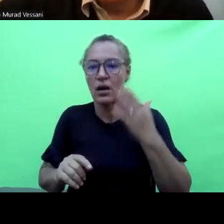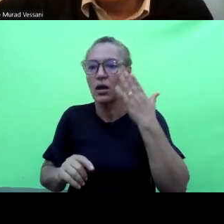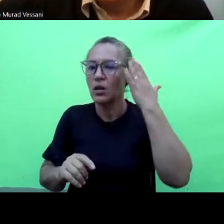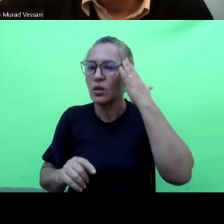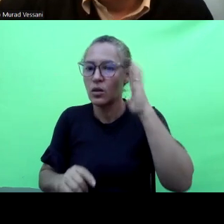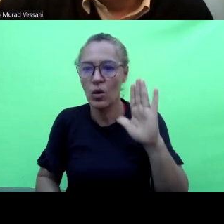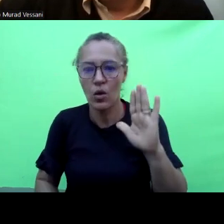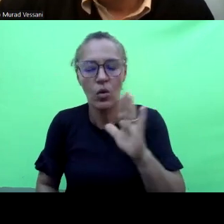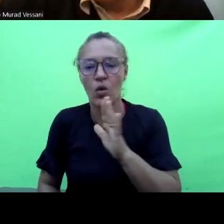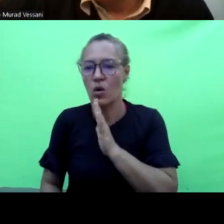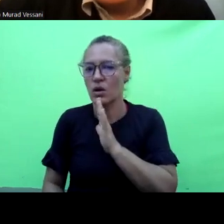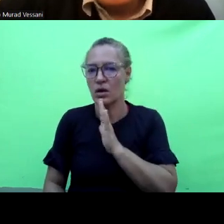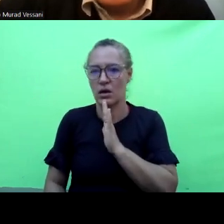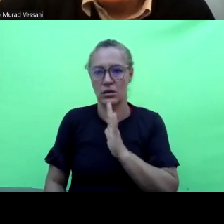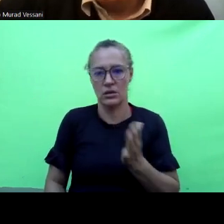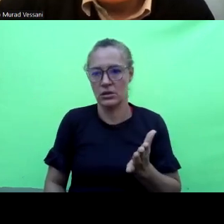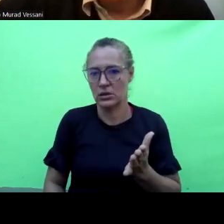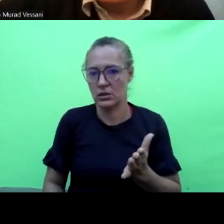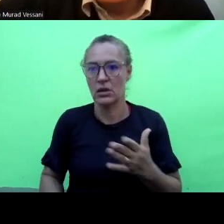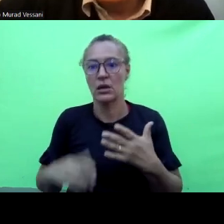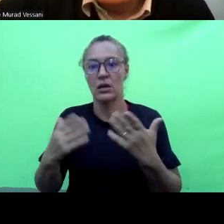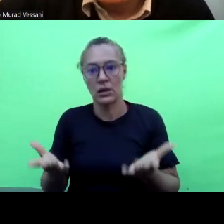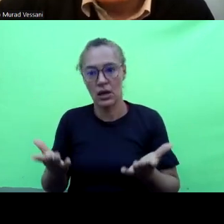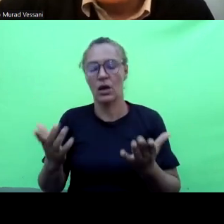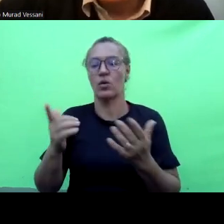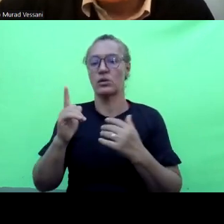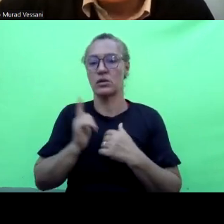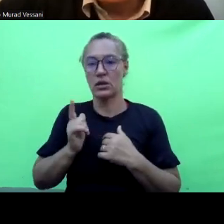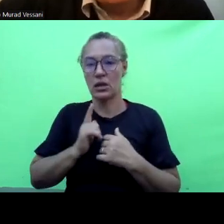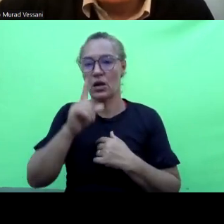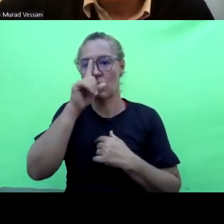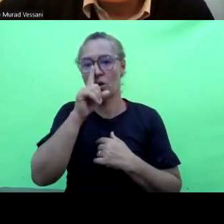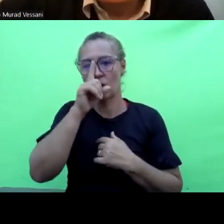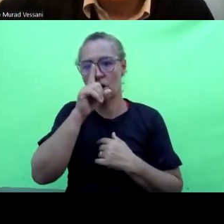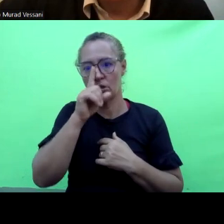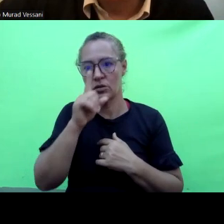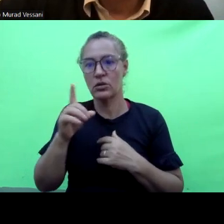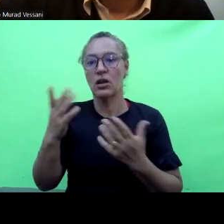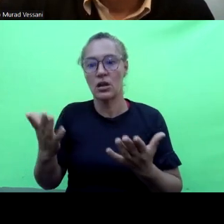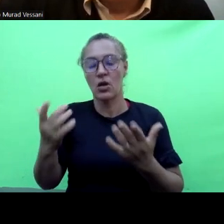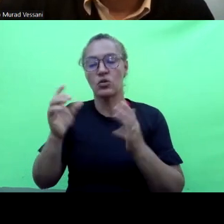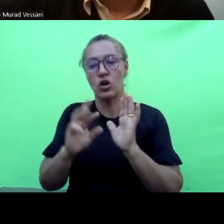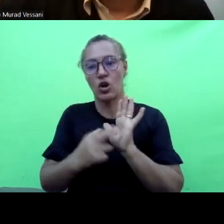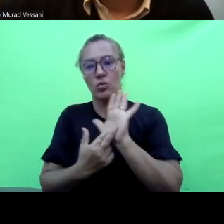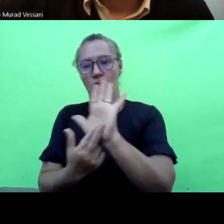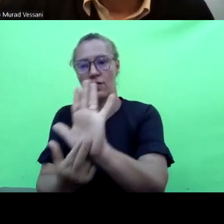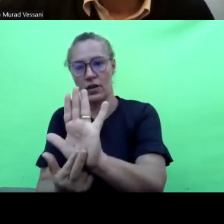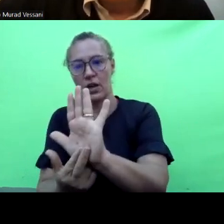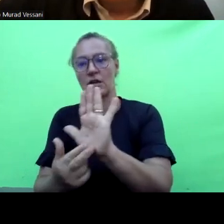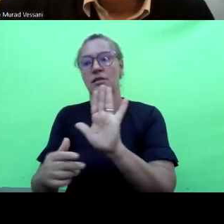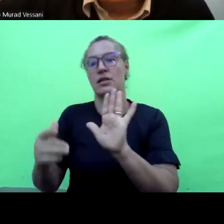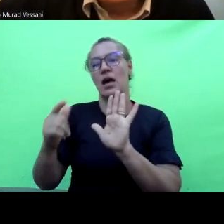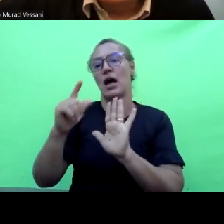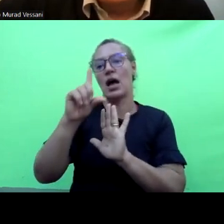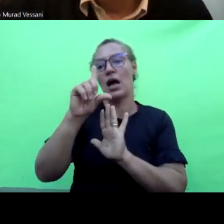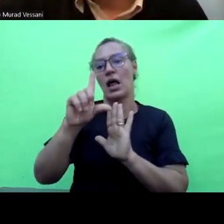da doença e, portanto, isso tem um risco, né? Só para a gente ter como referência, a literatura mundial fala